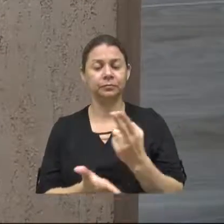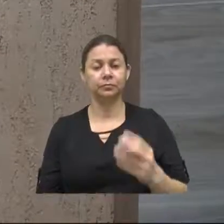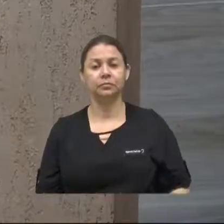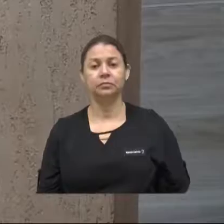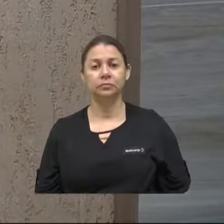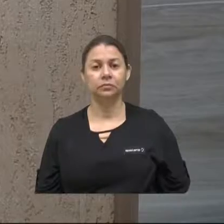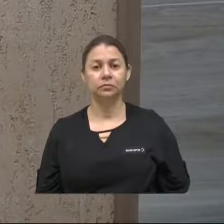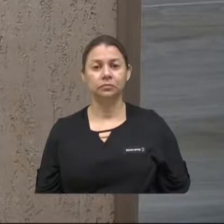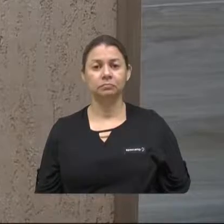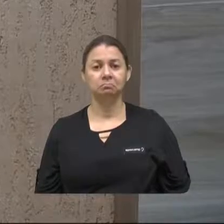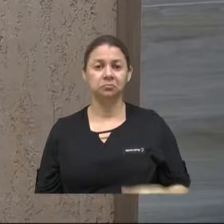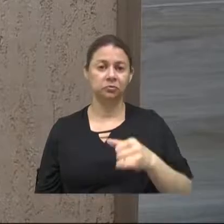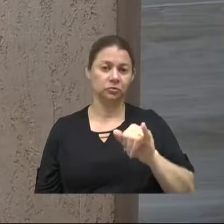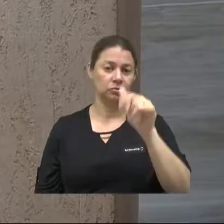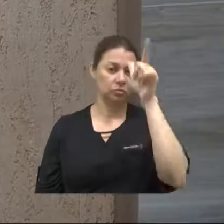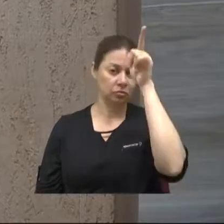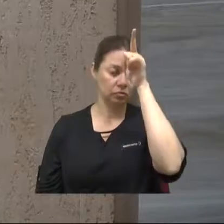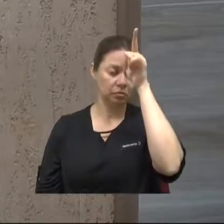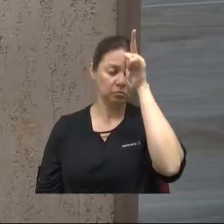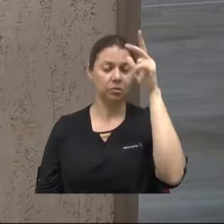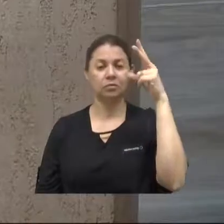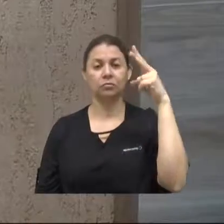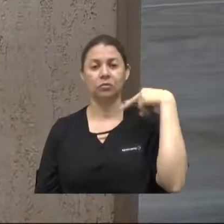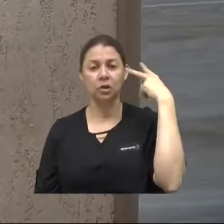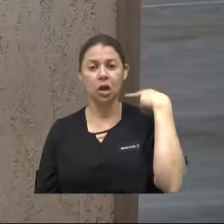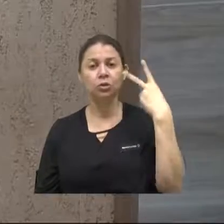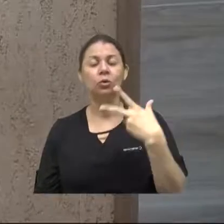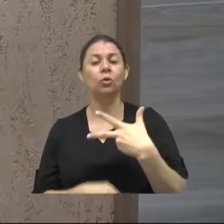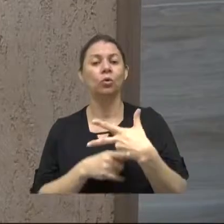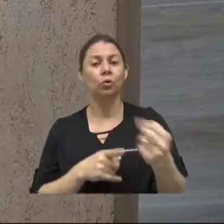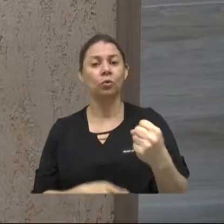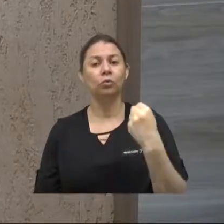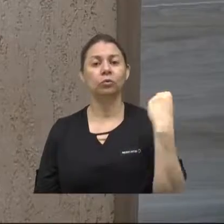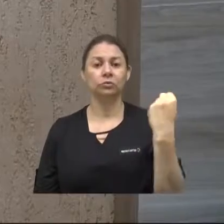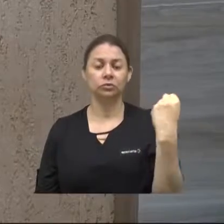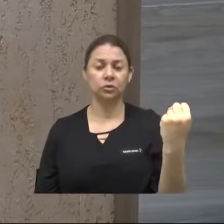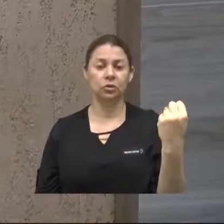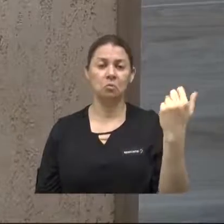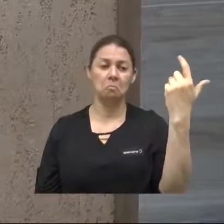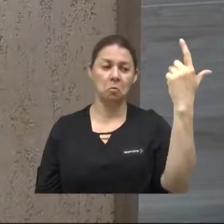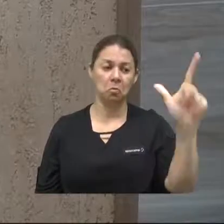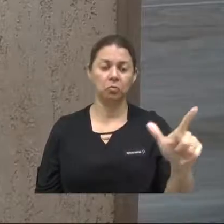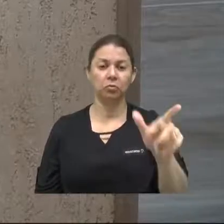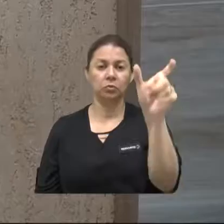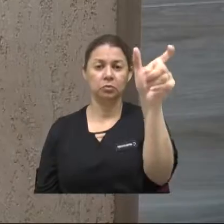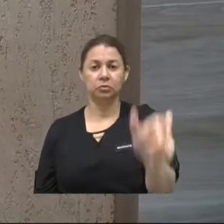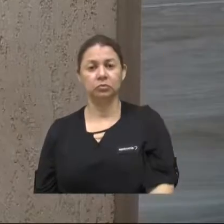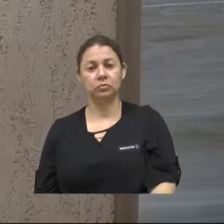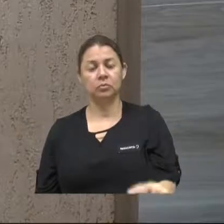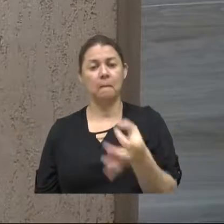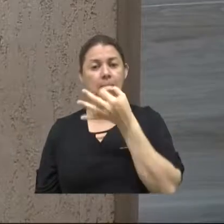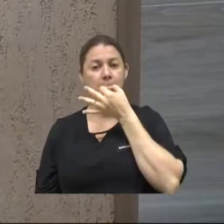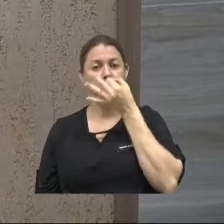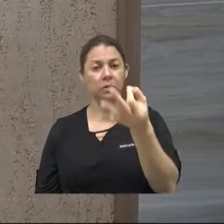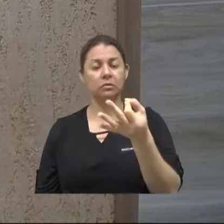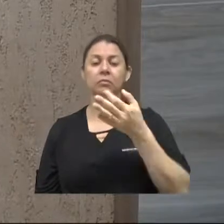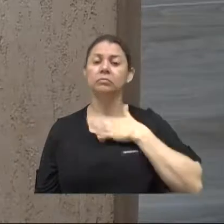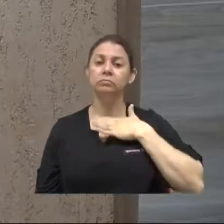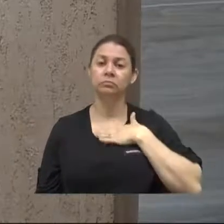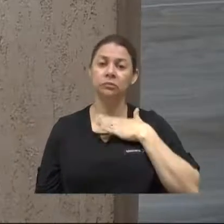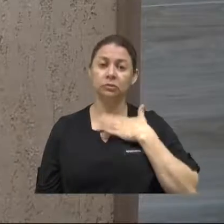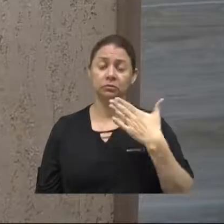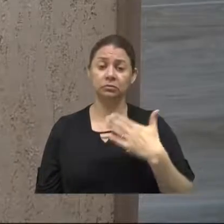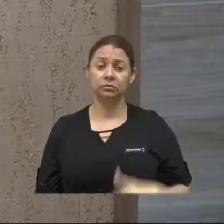vereador Lemão ou se fosse outro líder do prefeito. A minha opinião é que